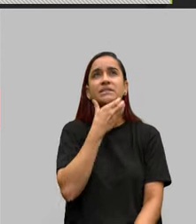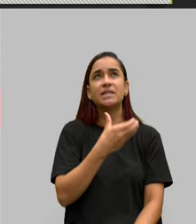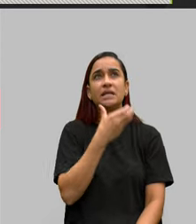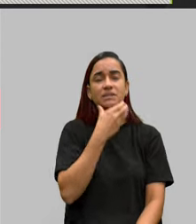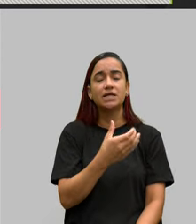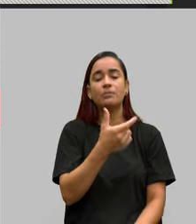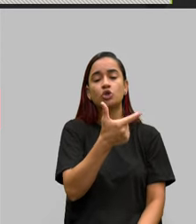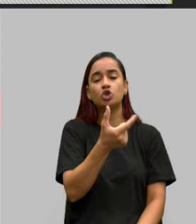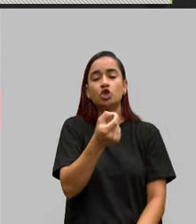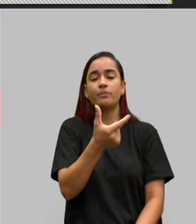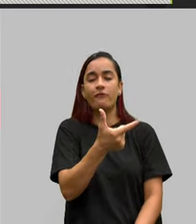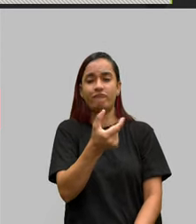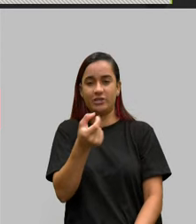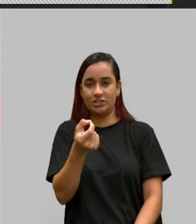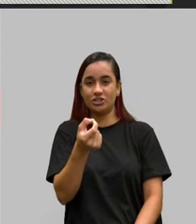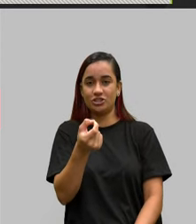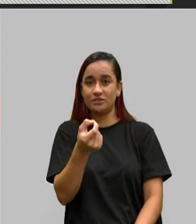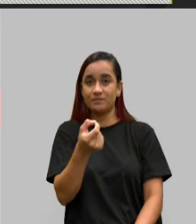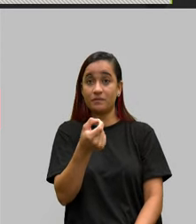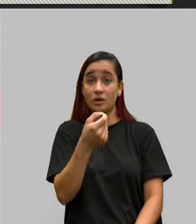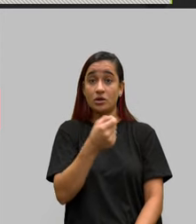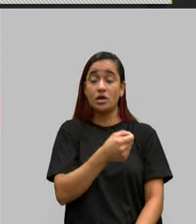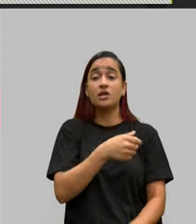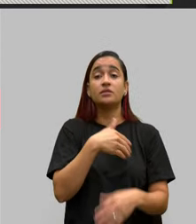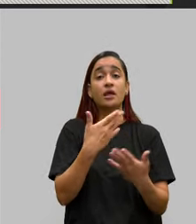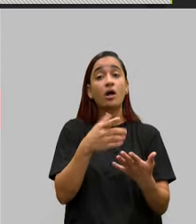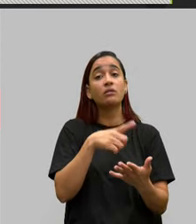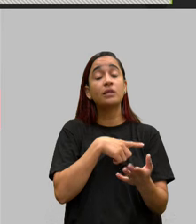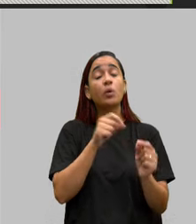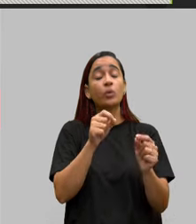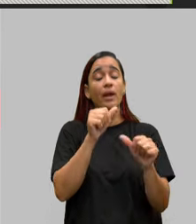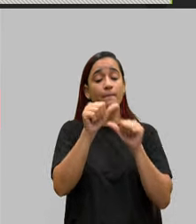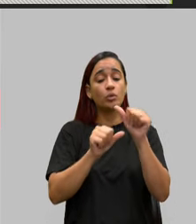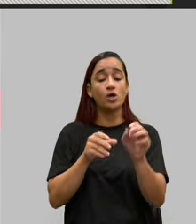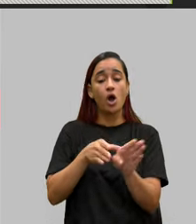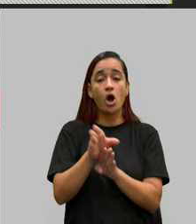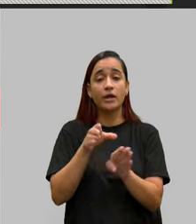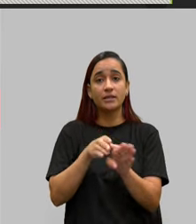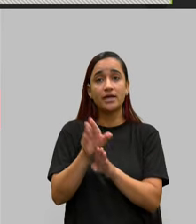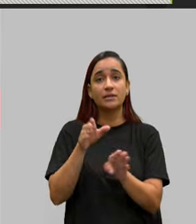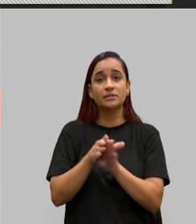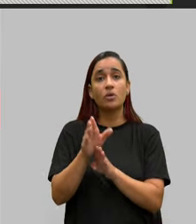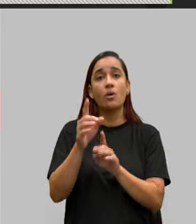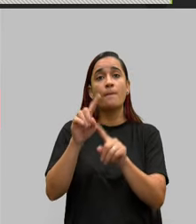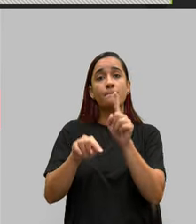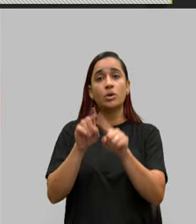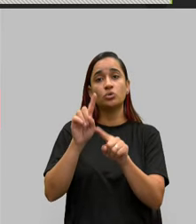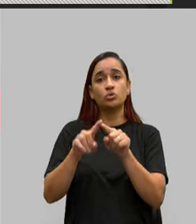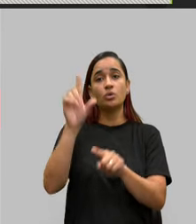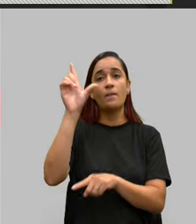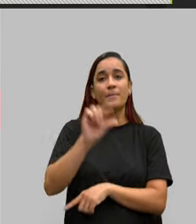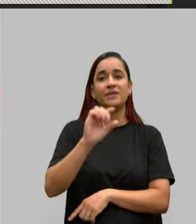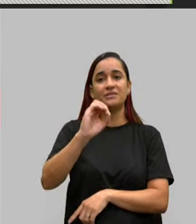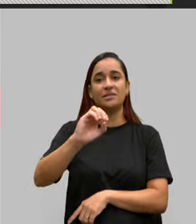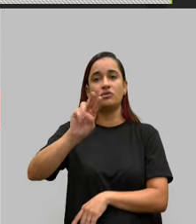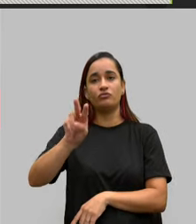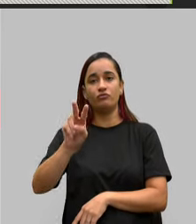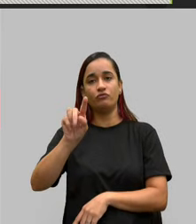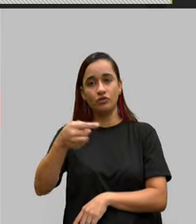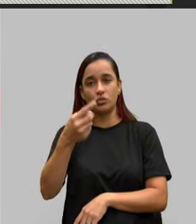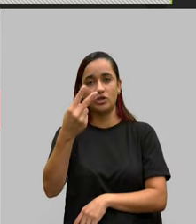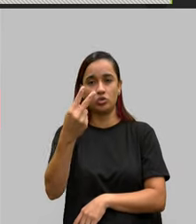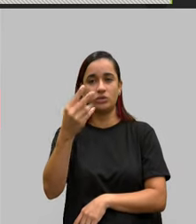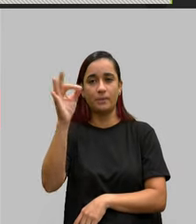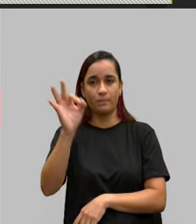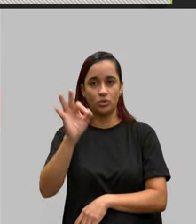2020 e olha bem a recomendação sobre os produtos com menos de 0,22% de thc não